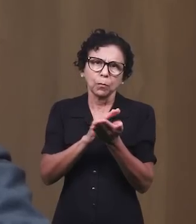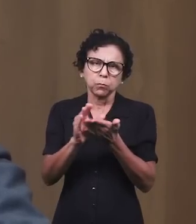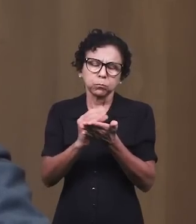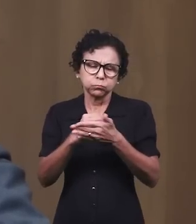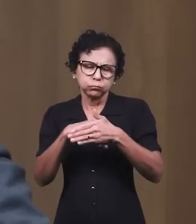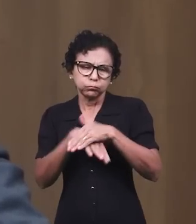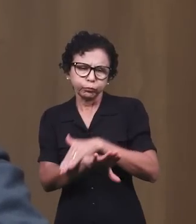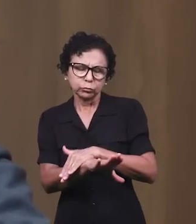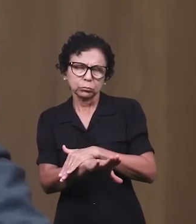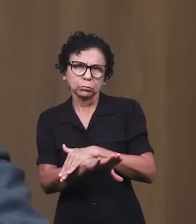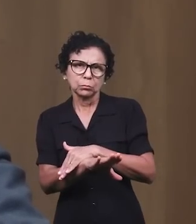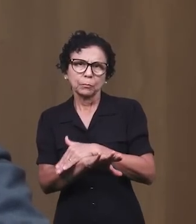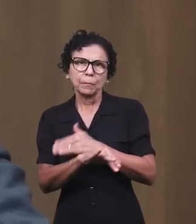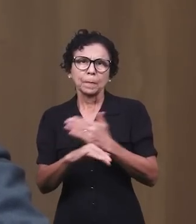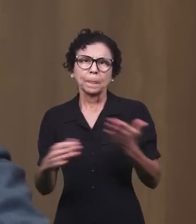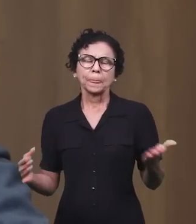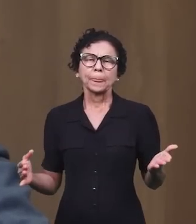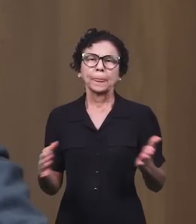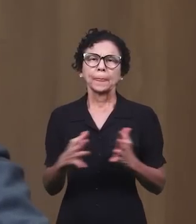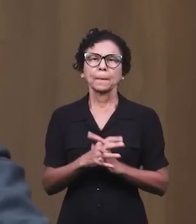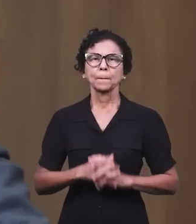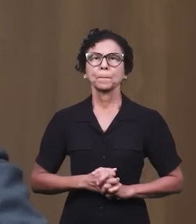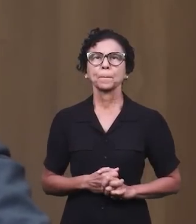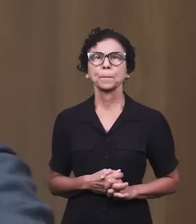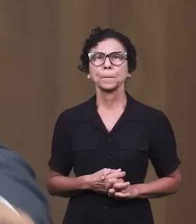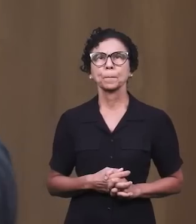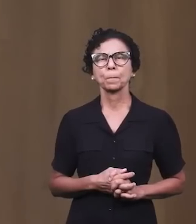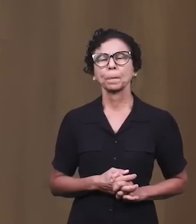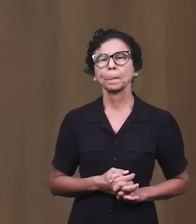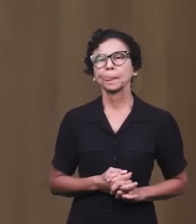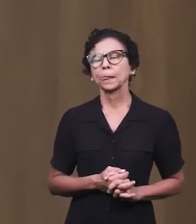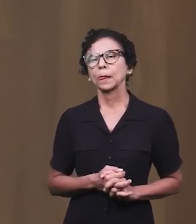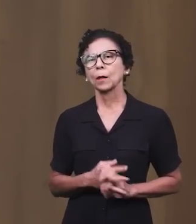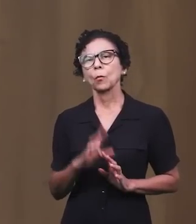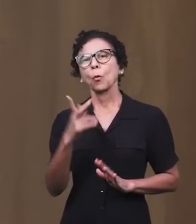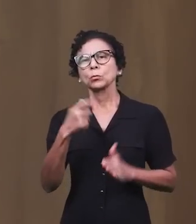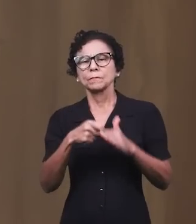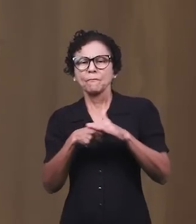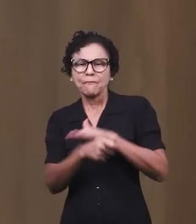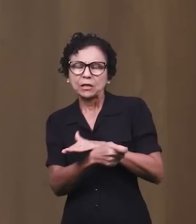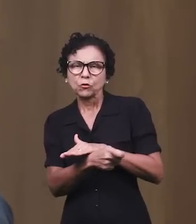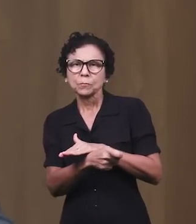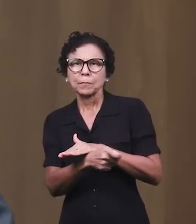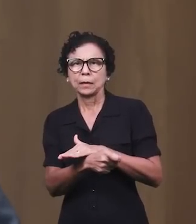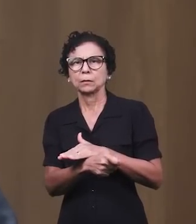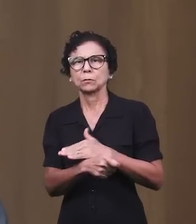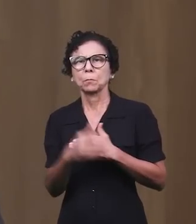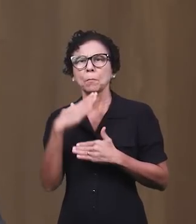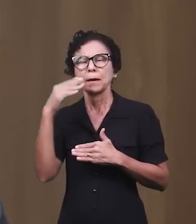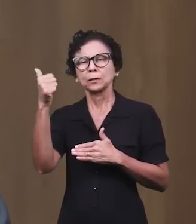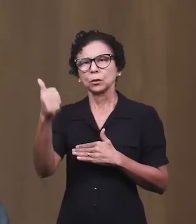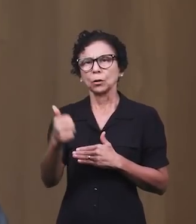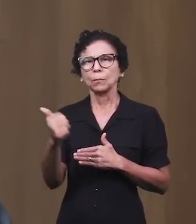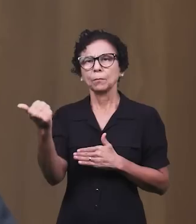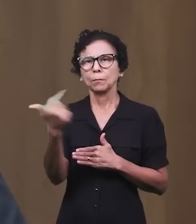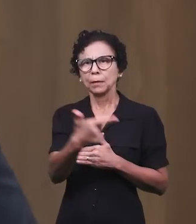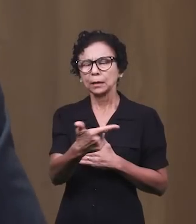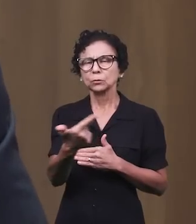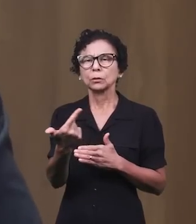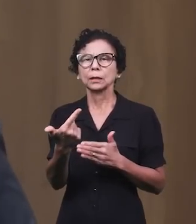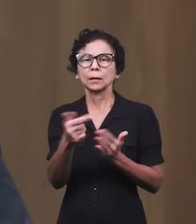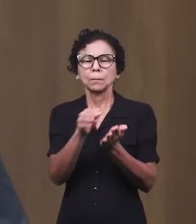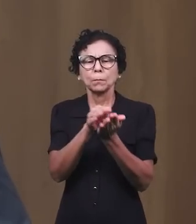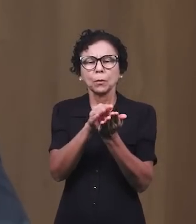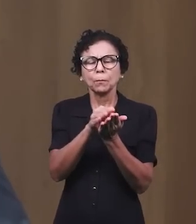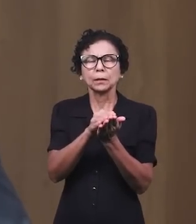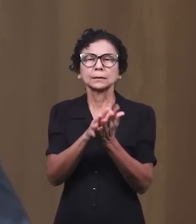comprar, vai te pagar melhor do que simplesmente deixar lá na poupança do banco, correto? E possui ainda,